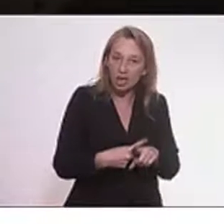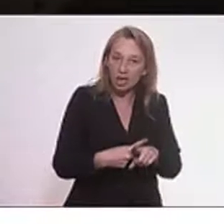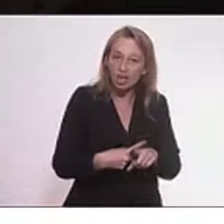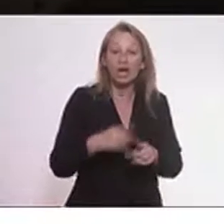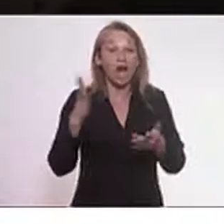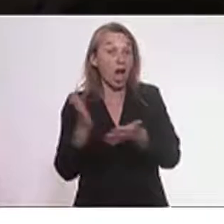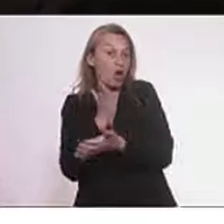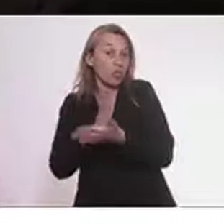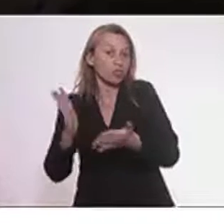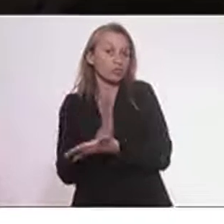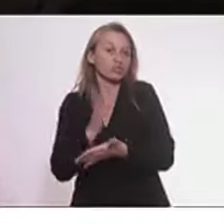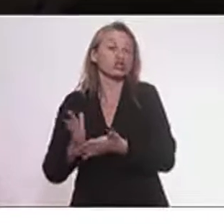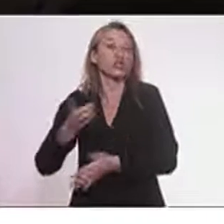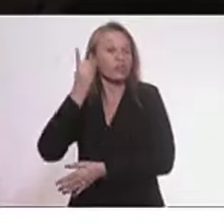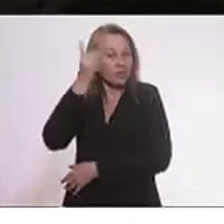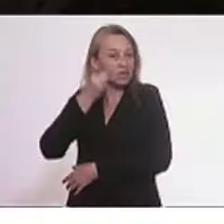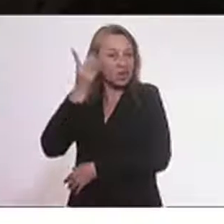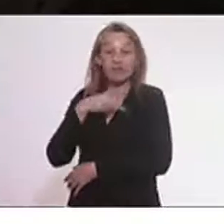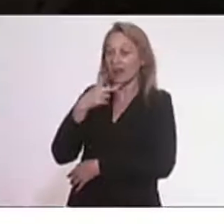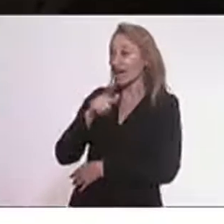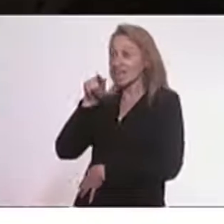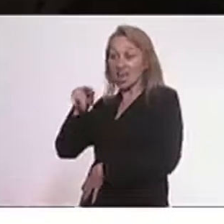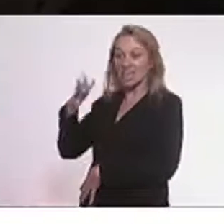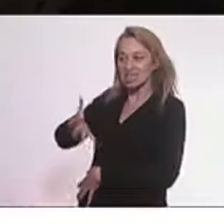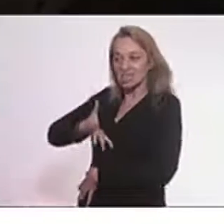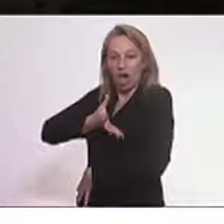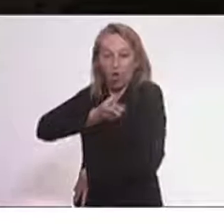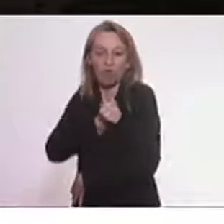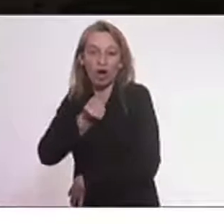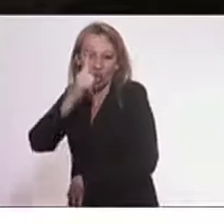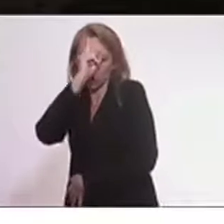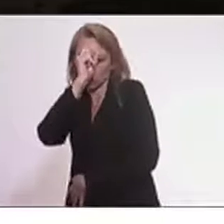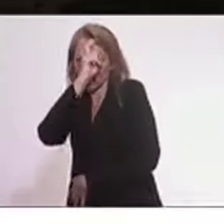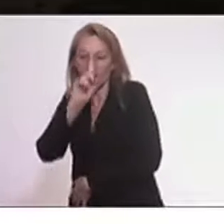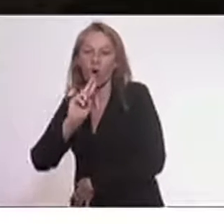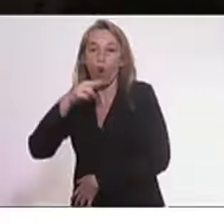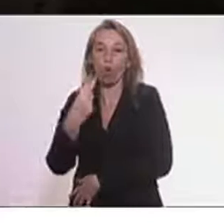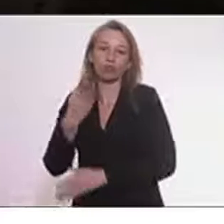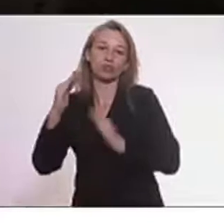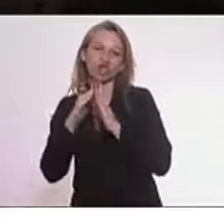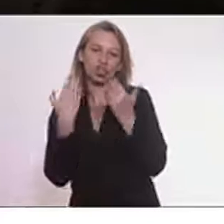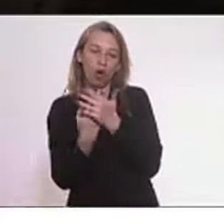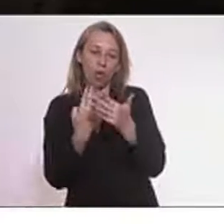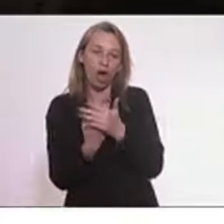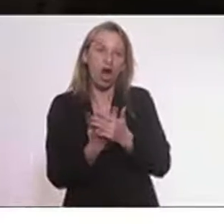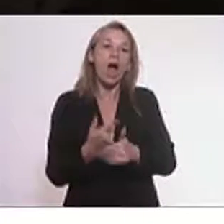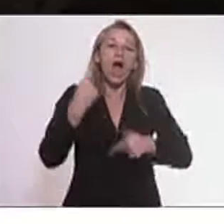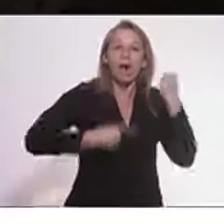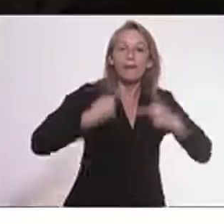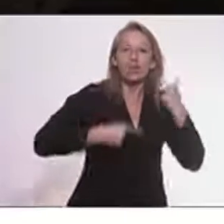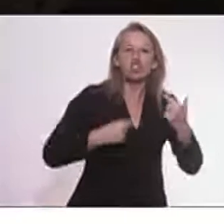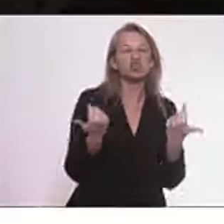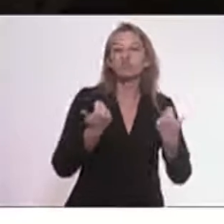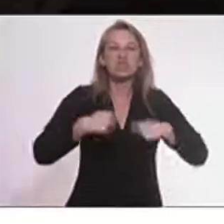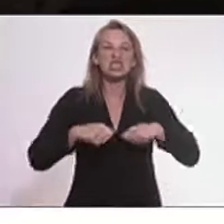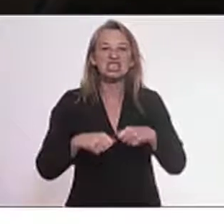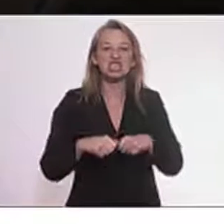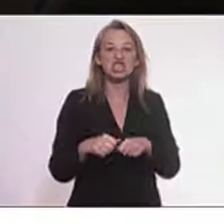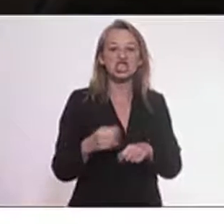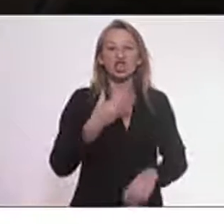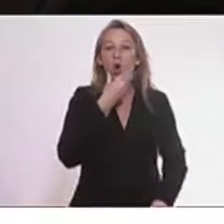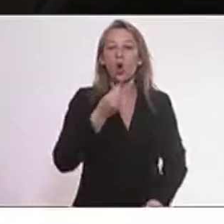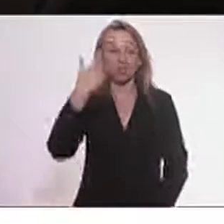para alguns deputados dizerem que eles salvaram tal hospital ou tal escola. A política não precisa de super-heróis